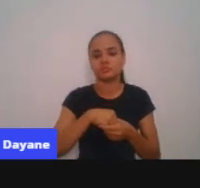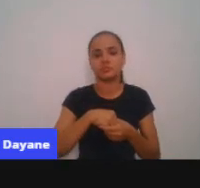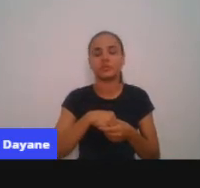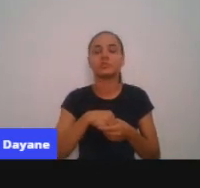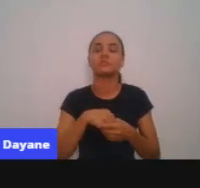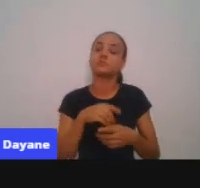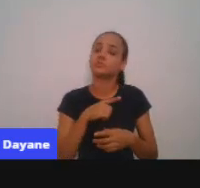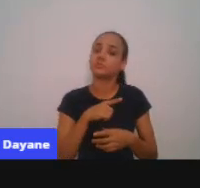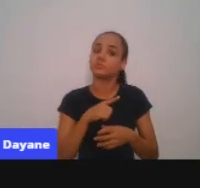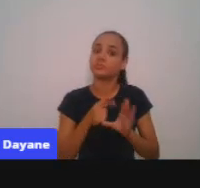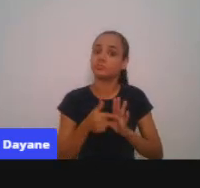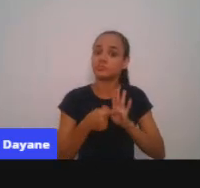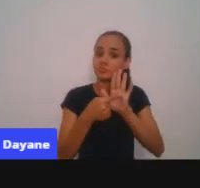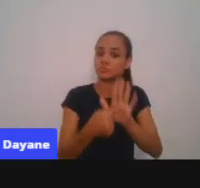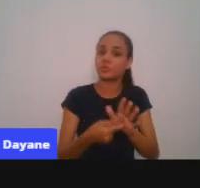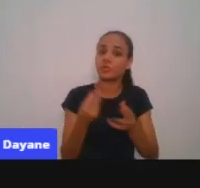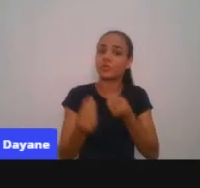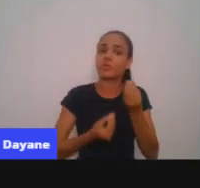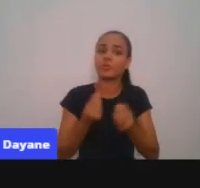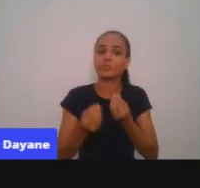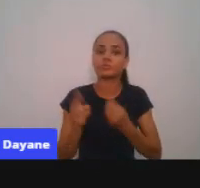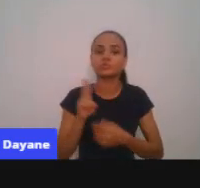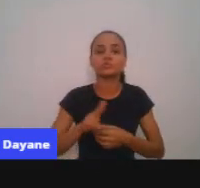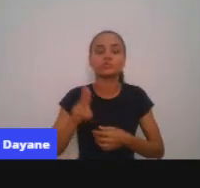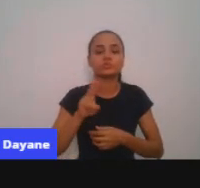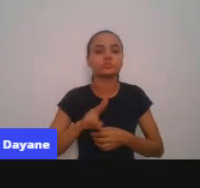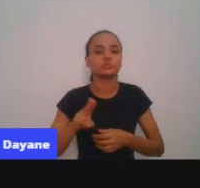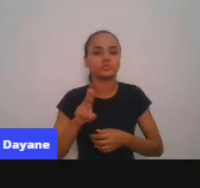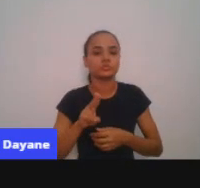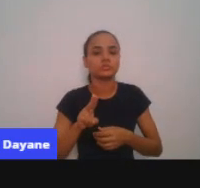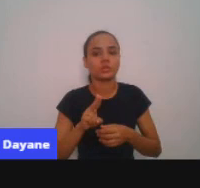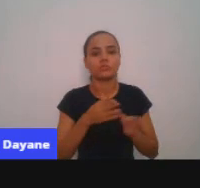essas animações. Passa para mim para o próximo, por favor.